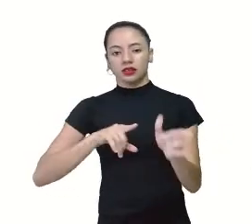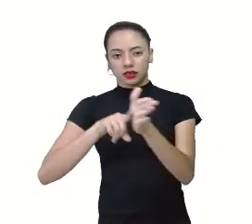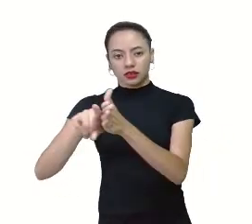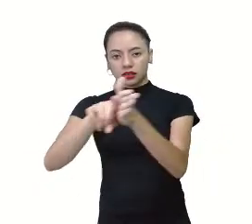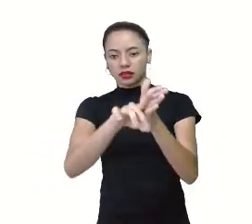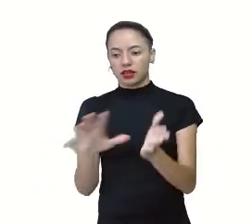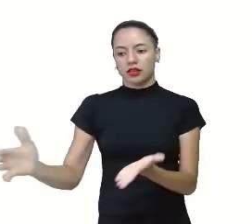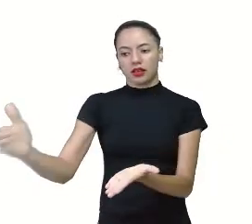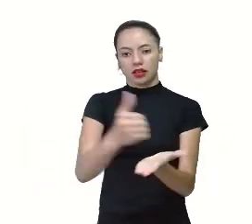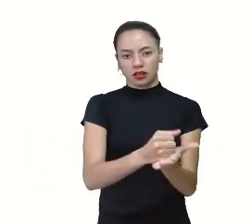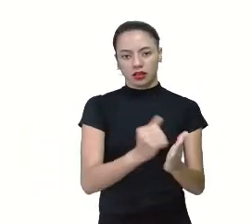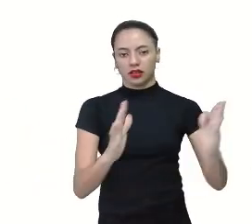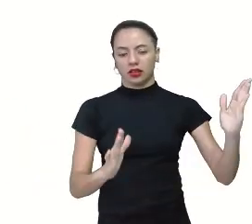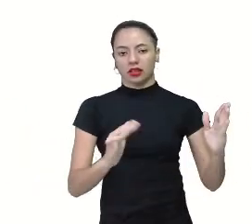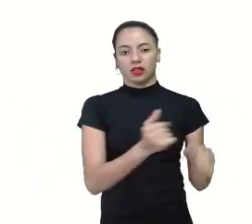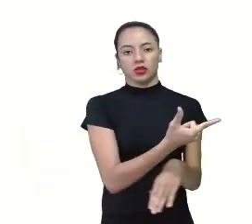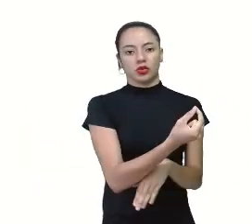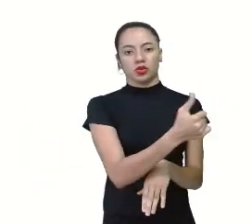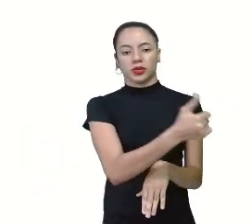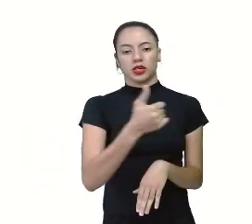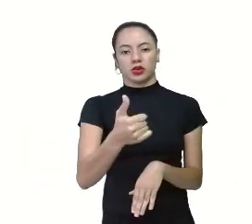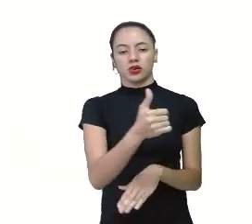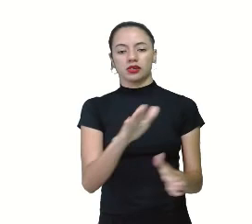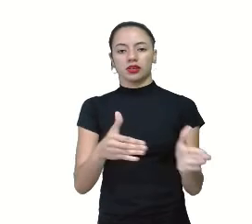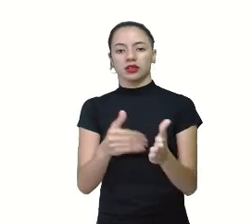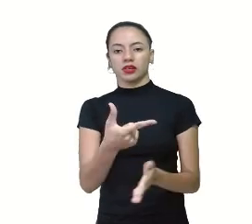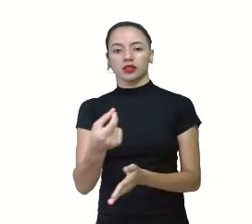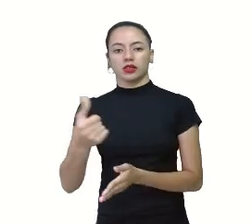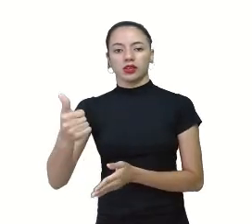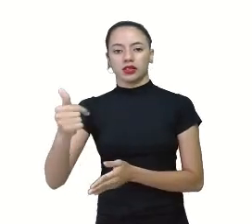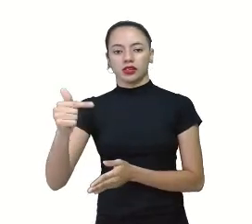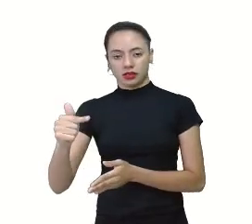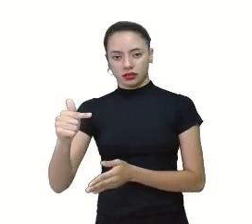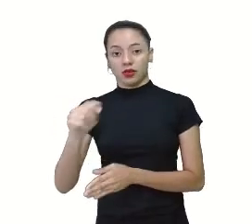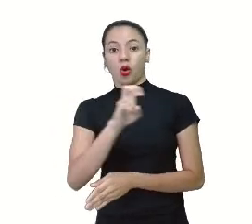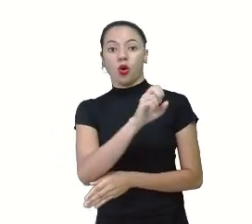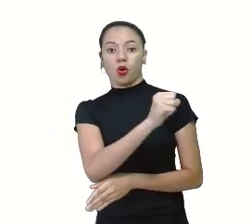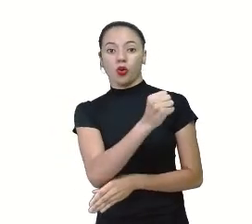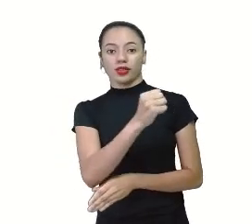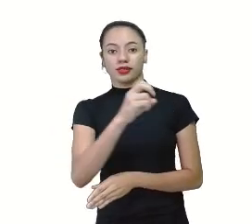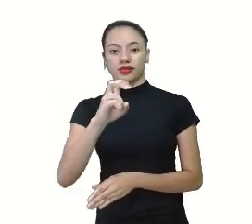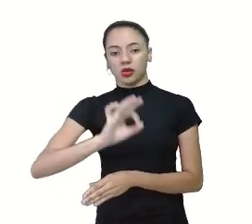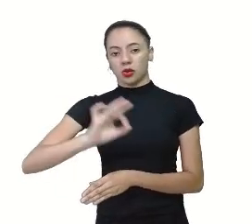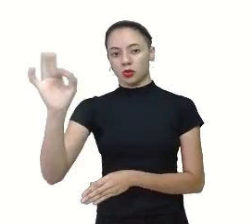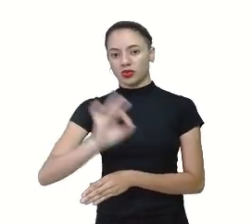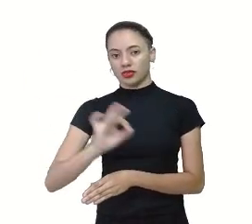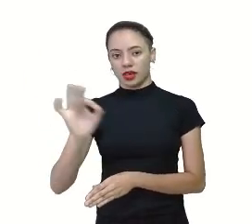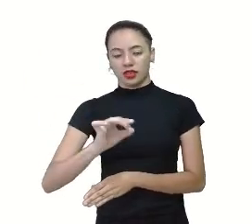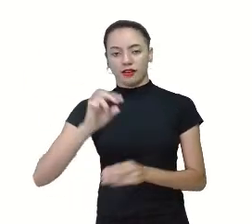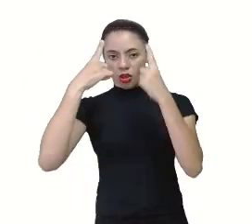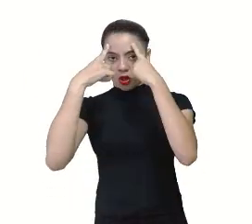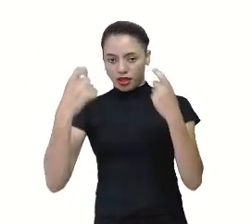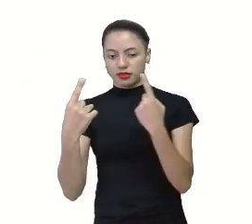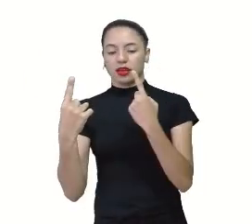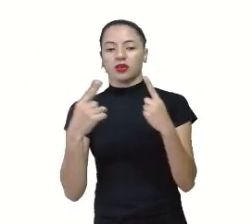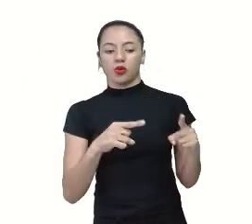e 2017, 85% do total de casos de violência sexual contra crianças e